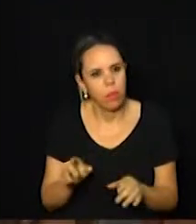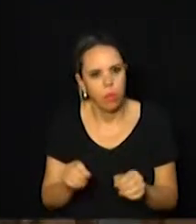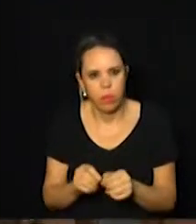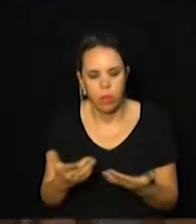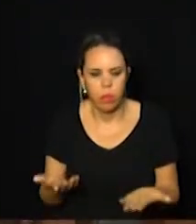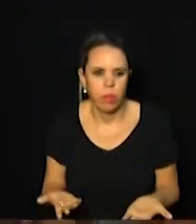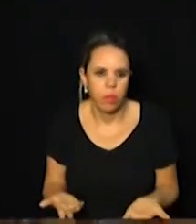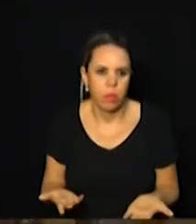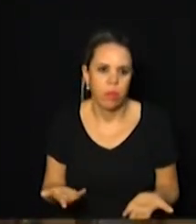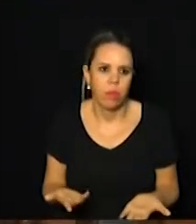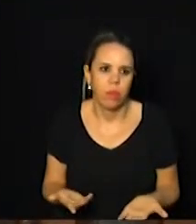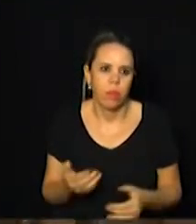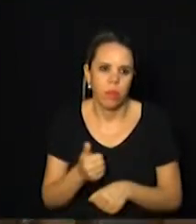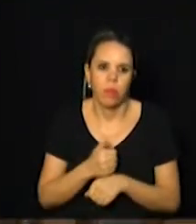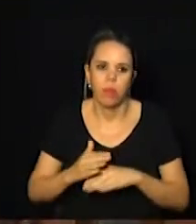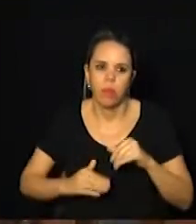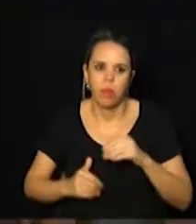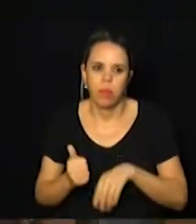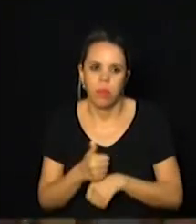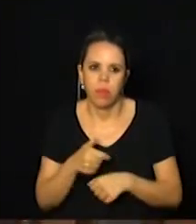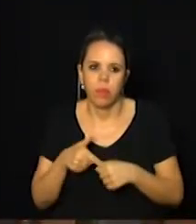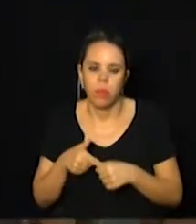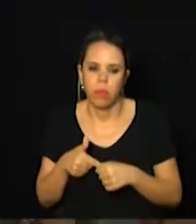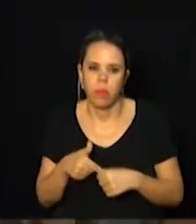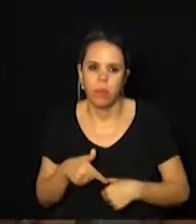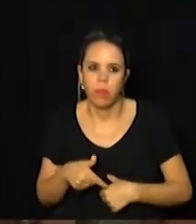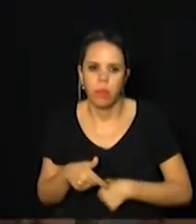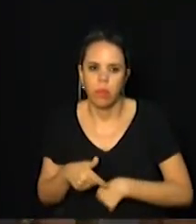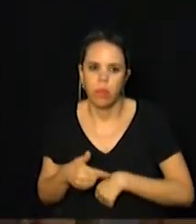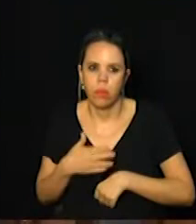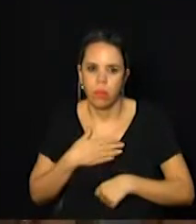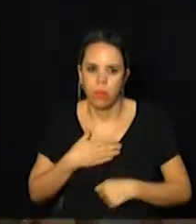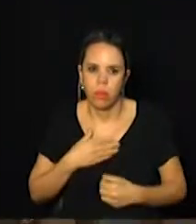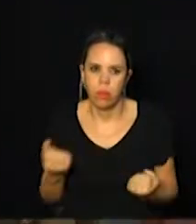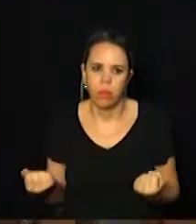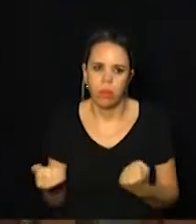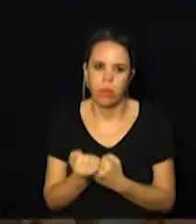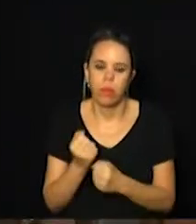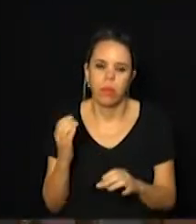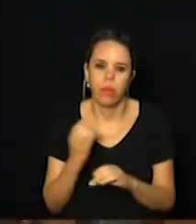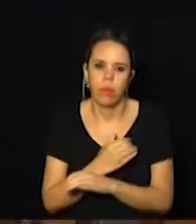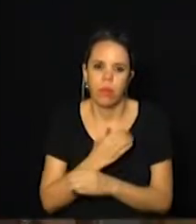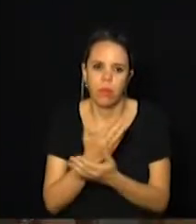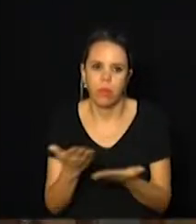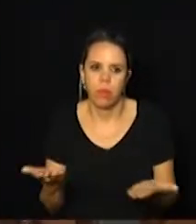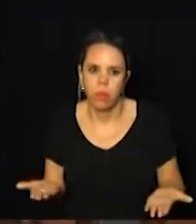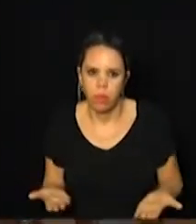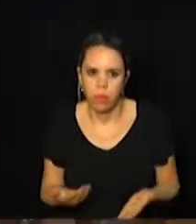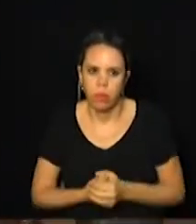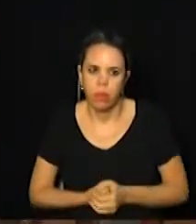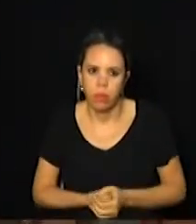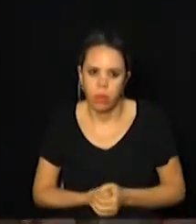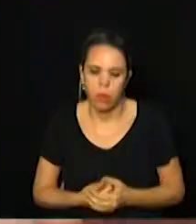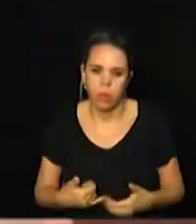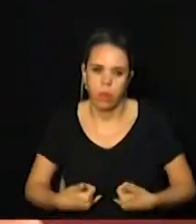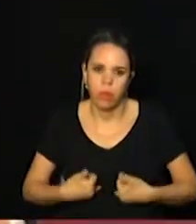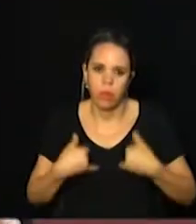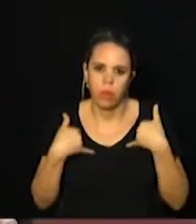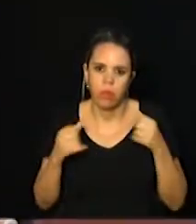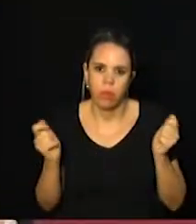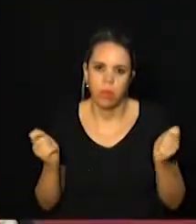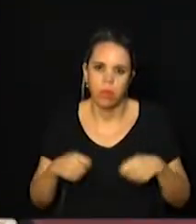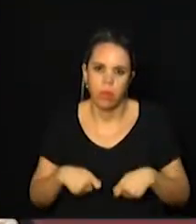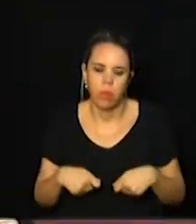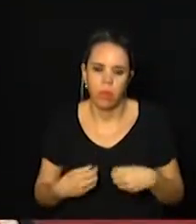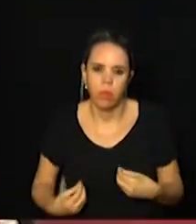acabar com a profissão de Francisco então deixo aqui o meu meu apoio Total a todos vocês Fico orgulhoso de poder